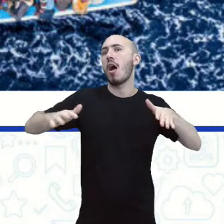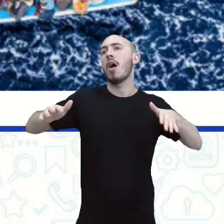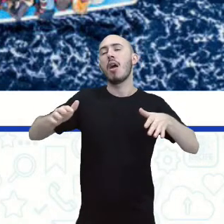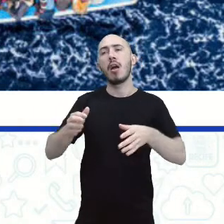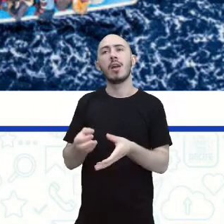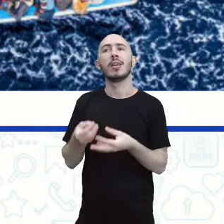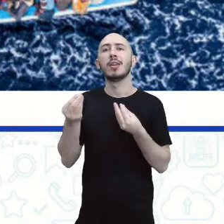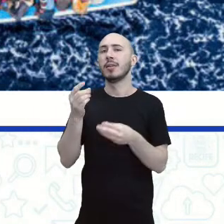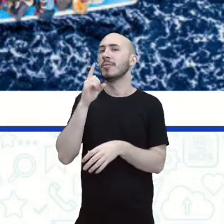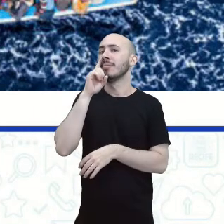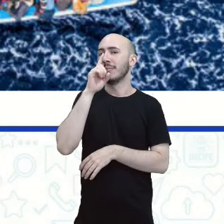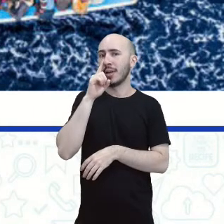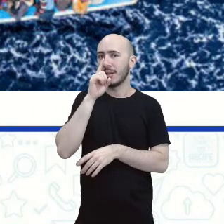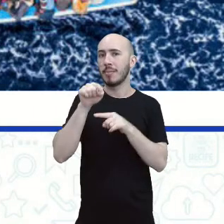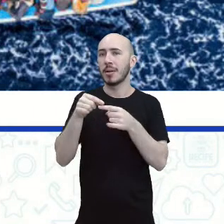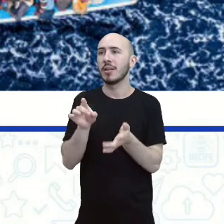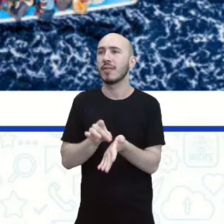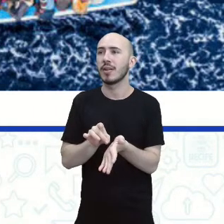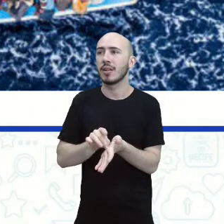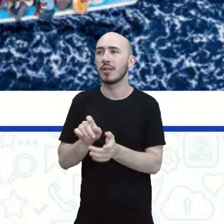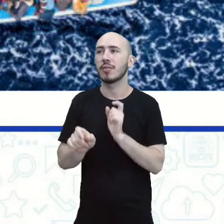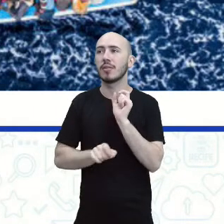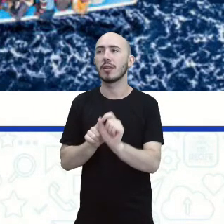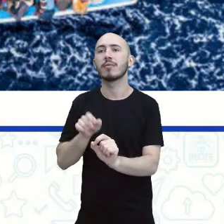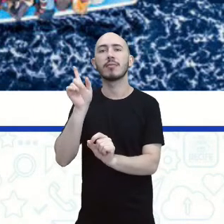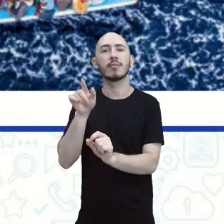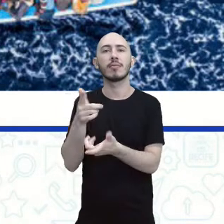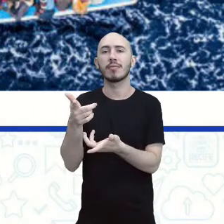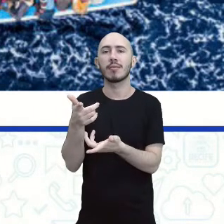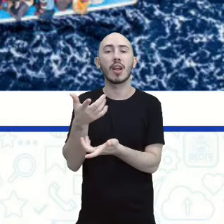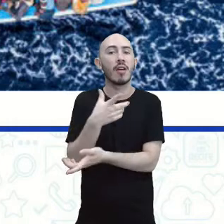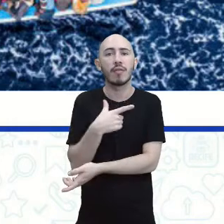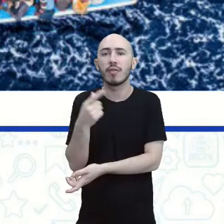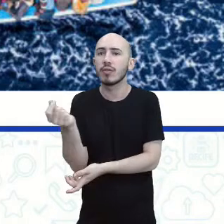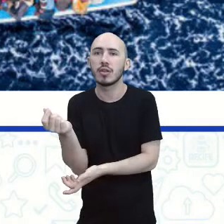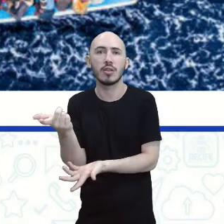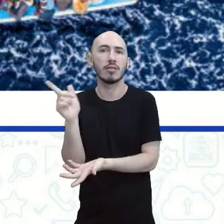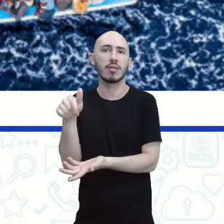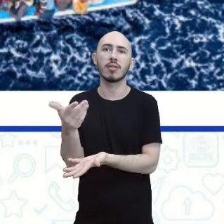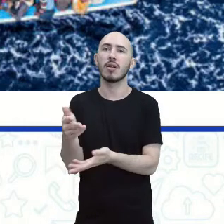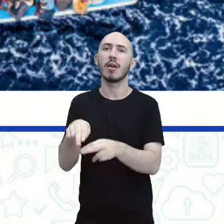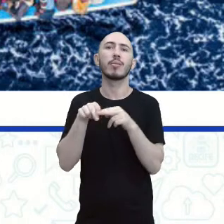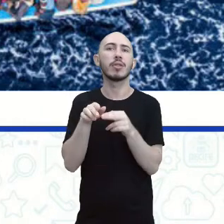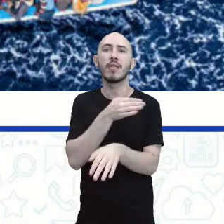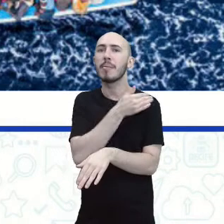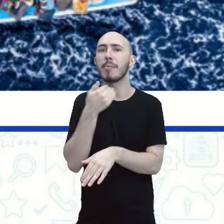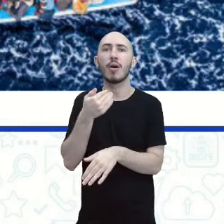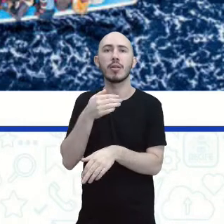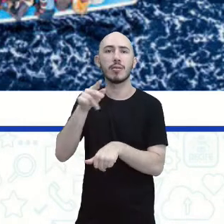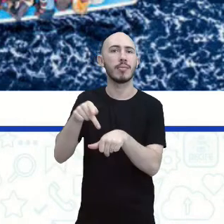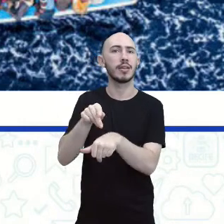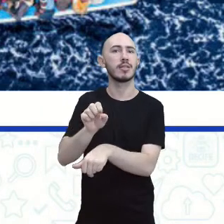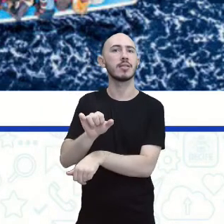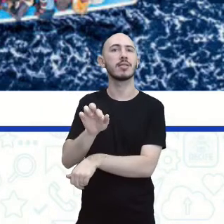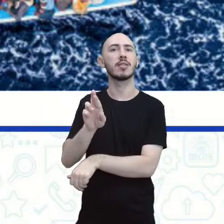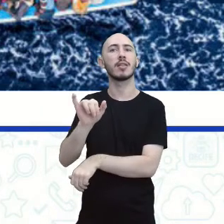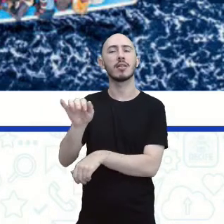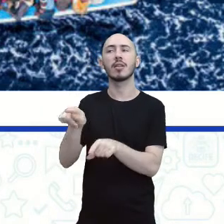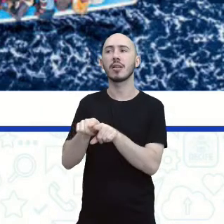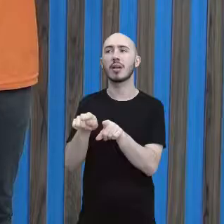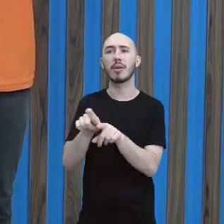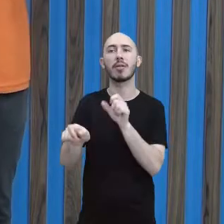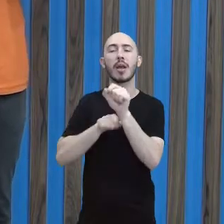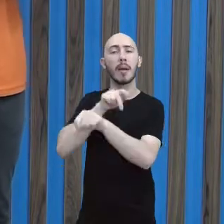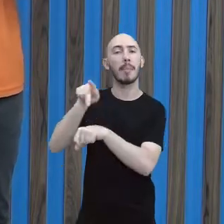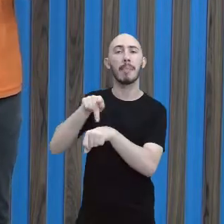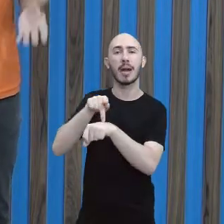se arriscando. Mas na realidade não é nem se arriscando, é fugindo da morte certa. Exato. Porque eles estão lá na Síria, às vezes estão nos países africanos que não